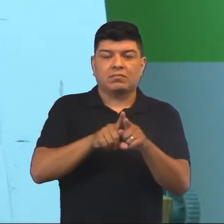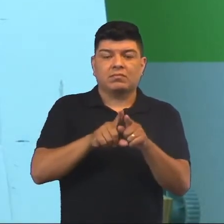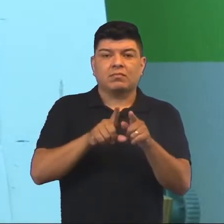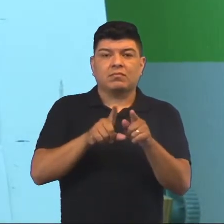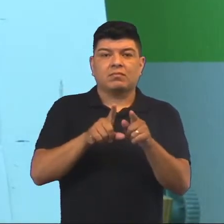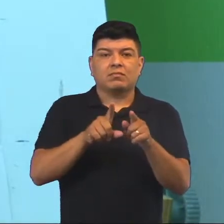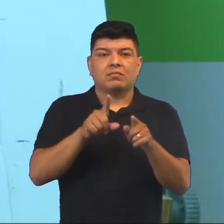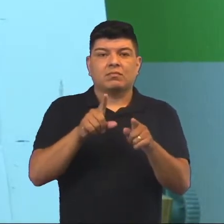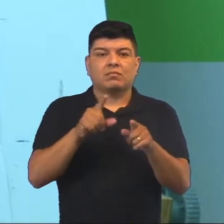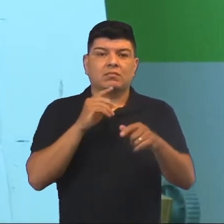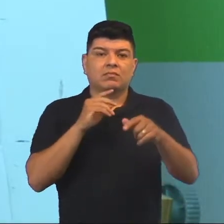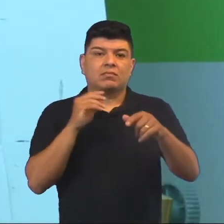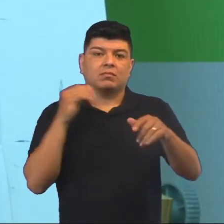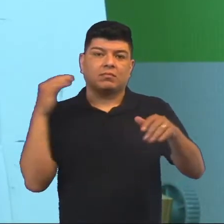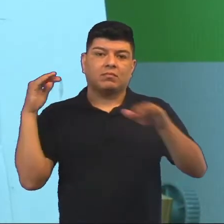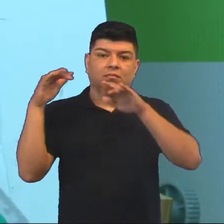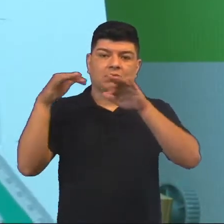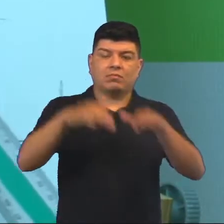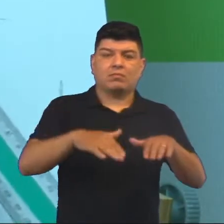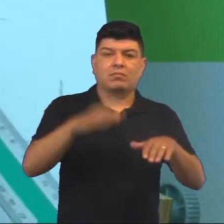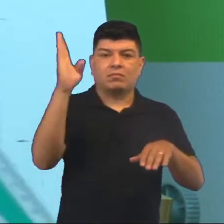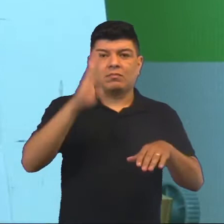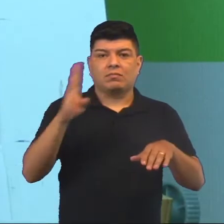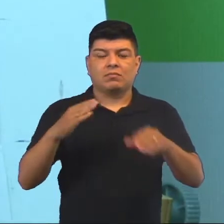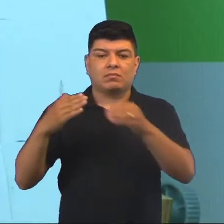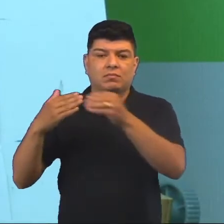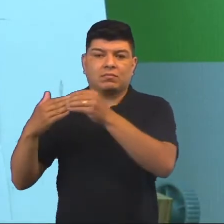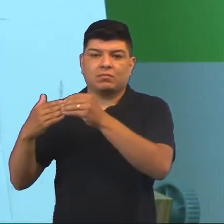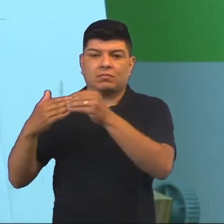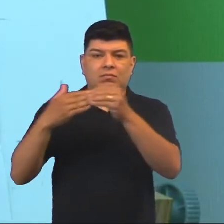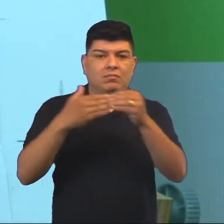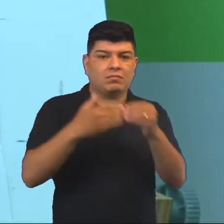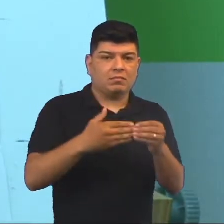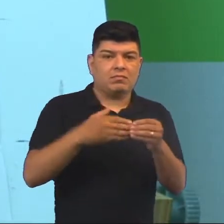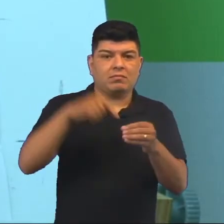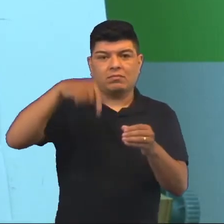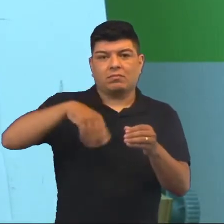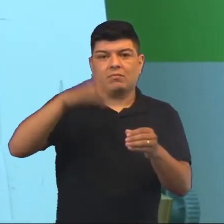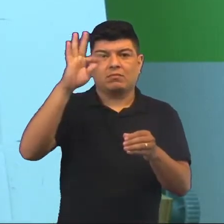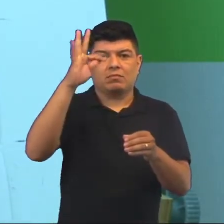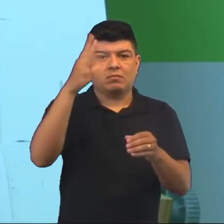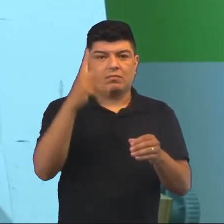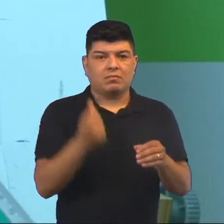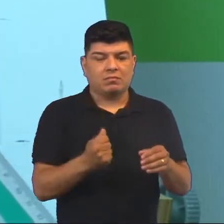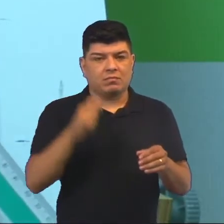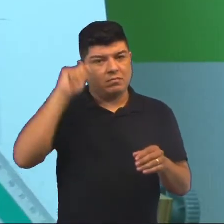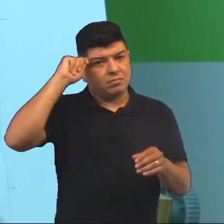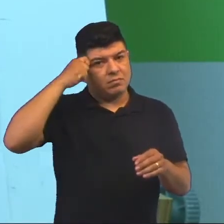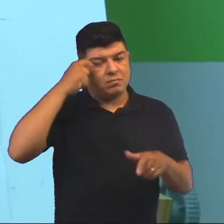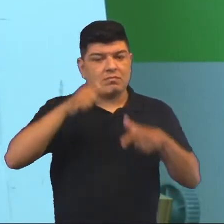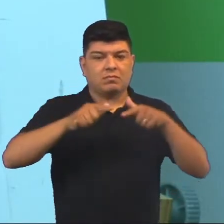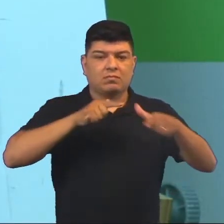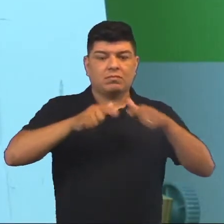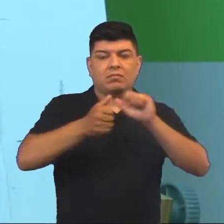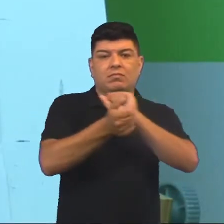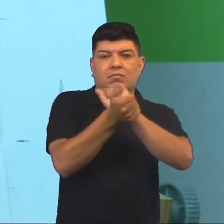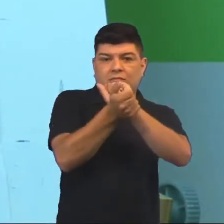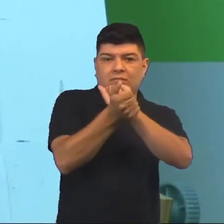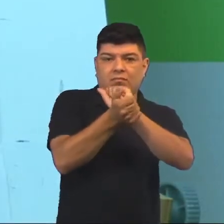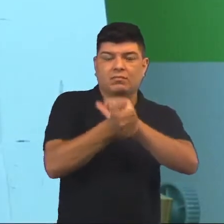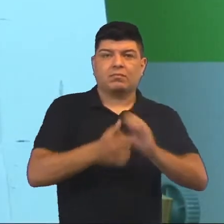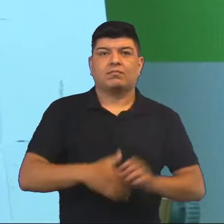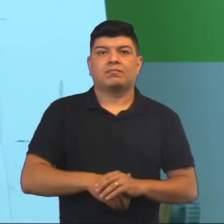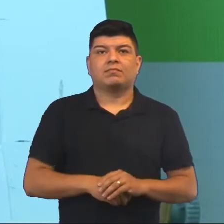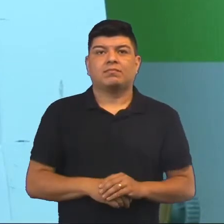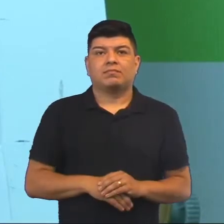a colonização do Brasil, foram trazidos ao Brasil os africanos para trabalhar como